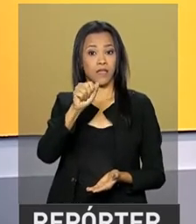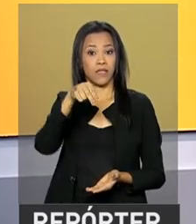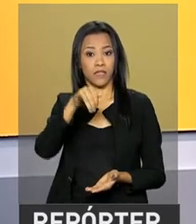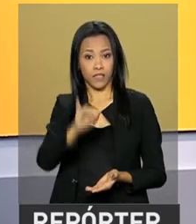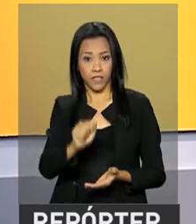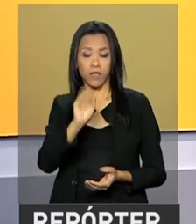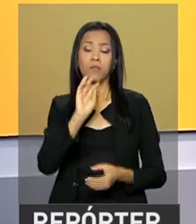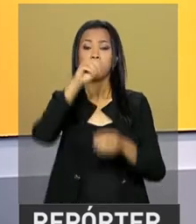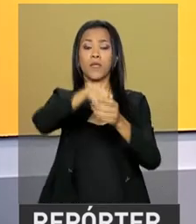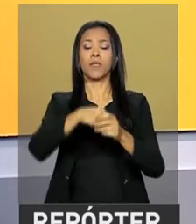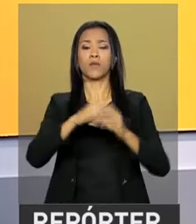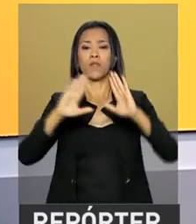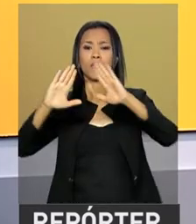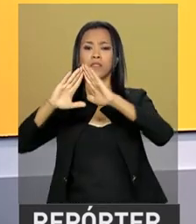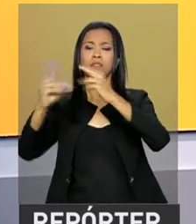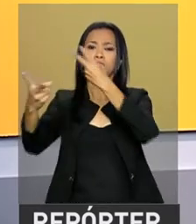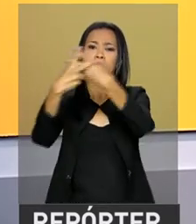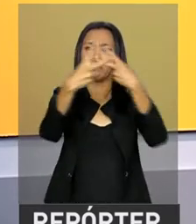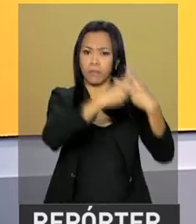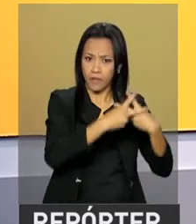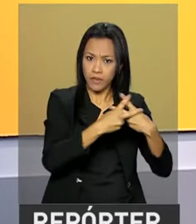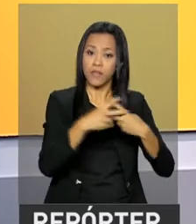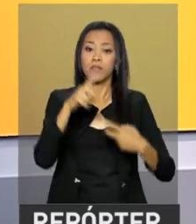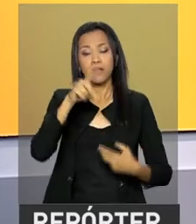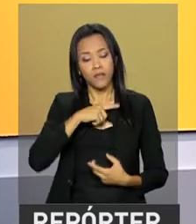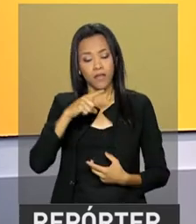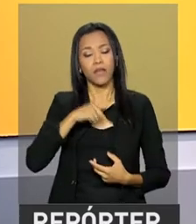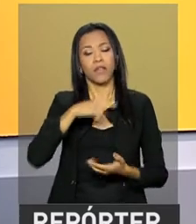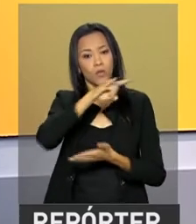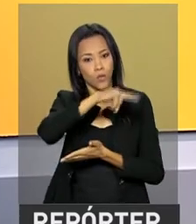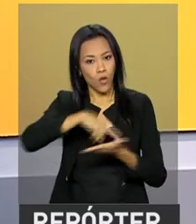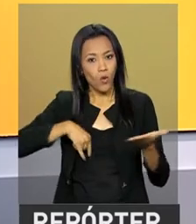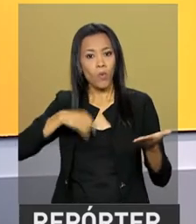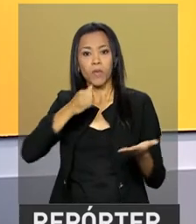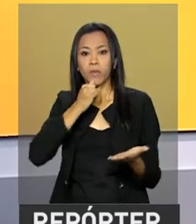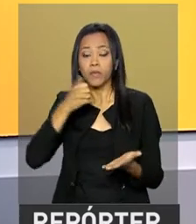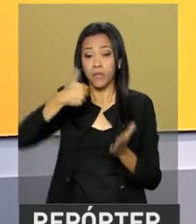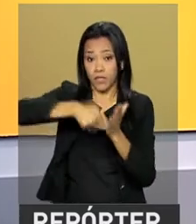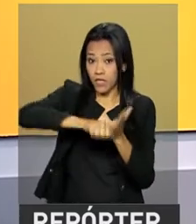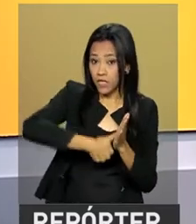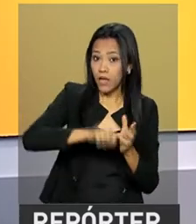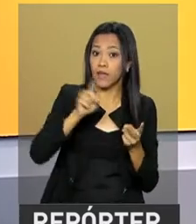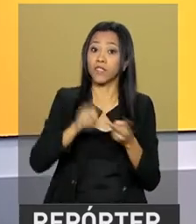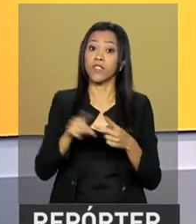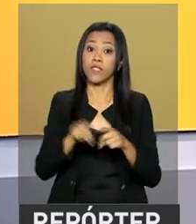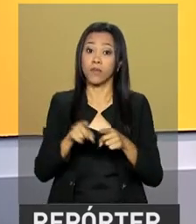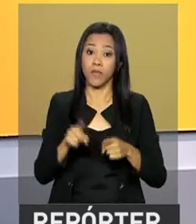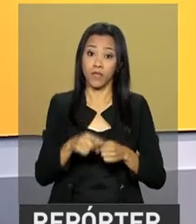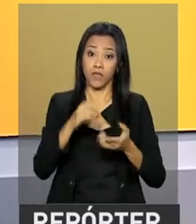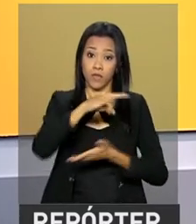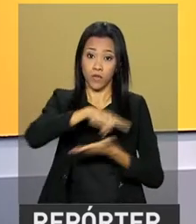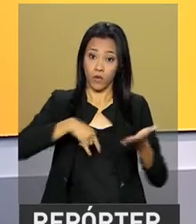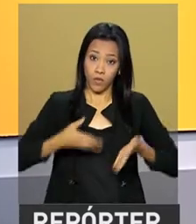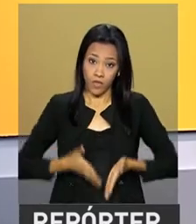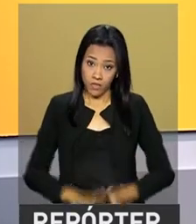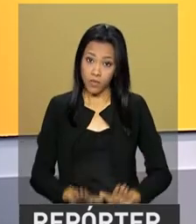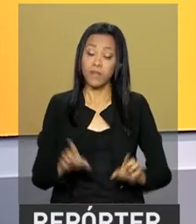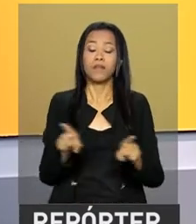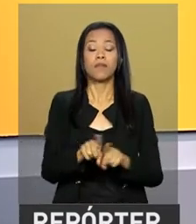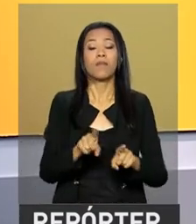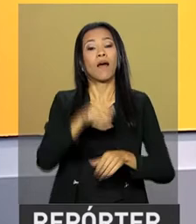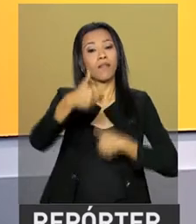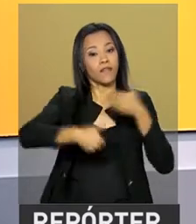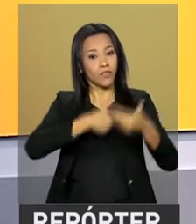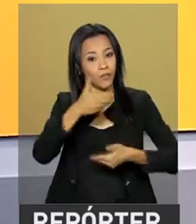Cidadã, os detentos podem ter acesso a documentos como identidade e certidão de nascimento, além de